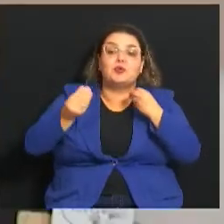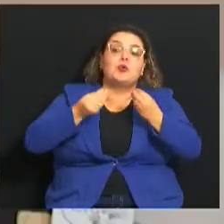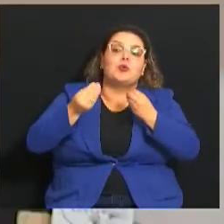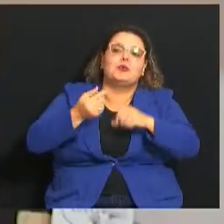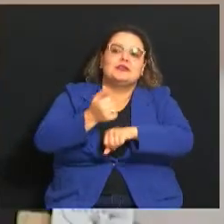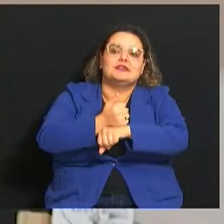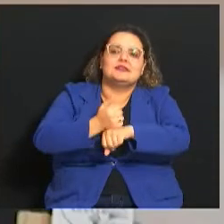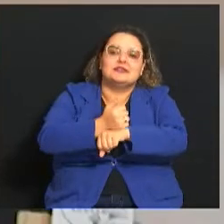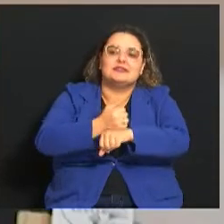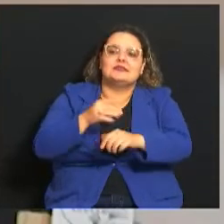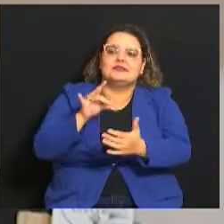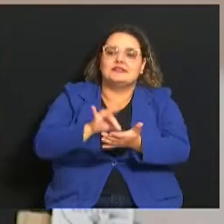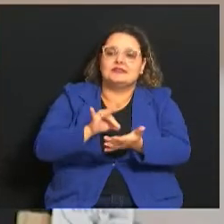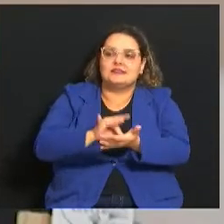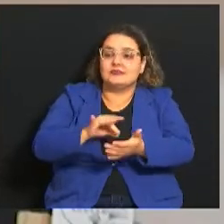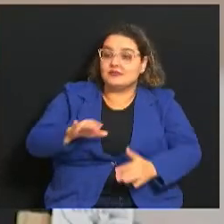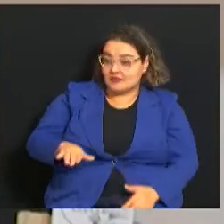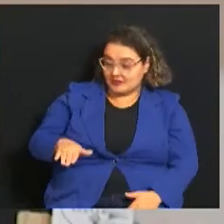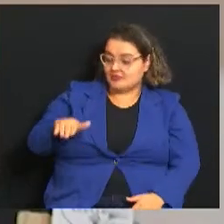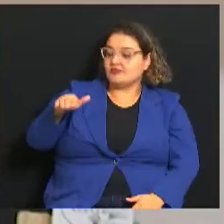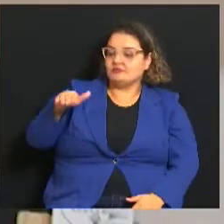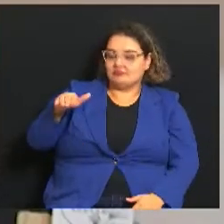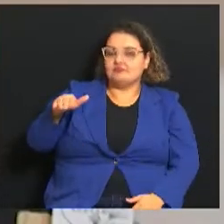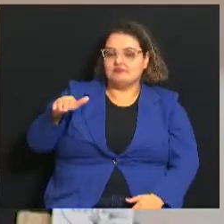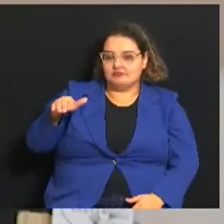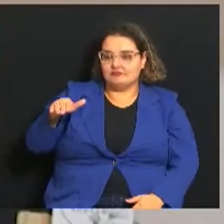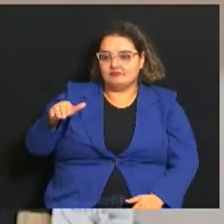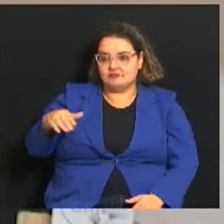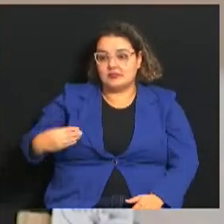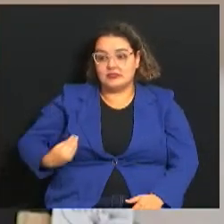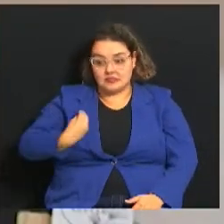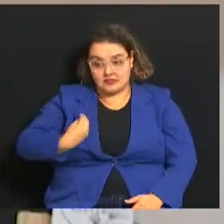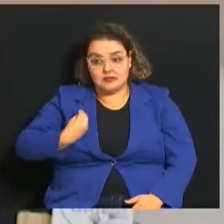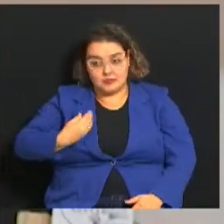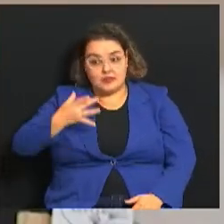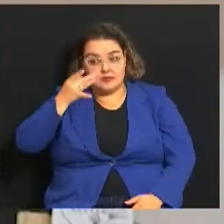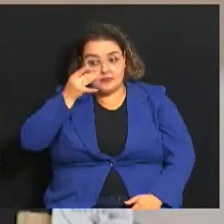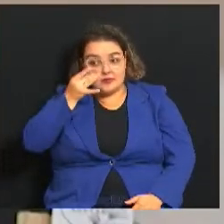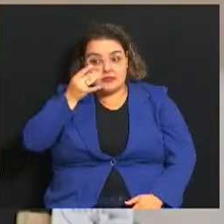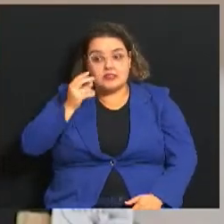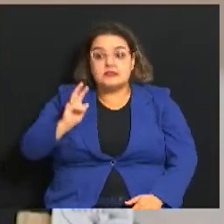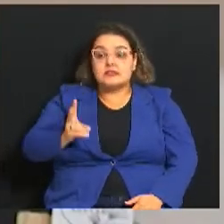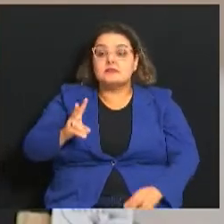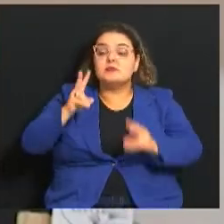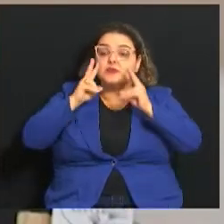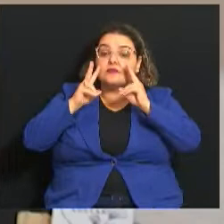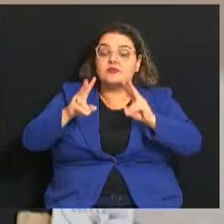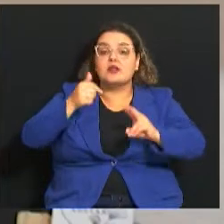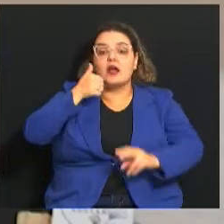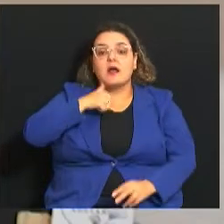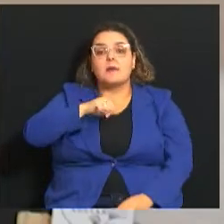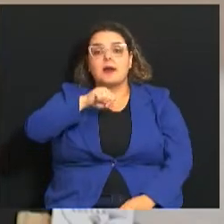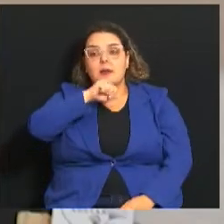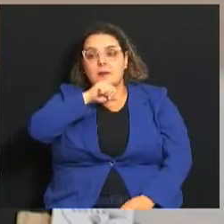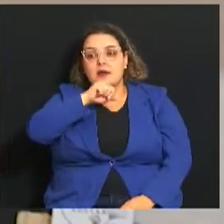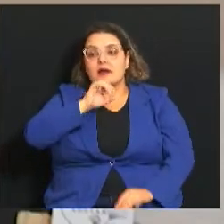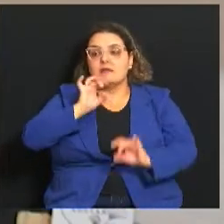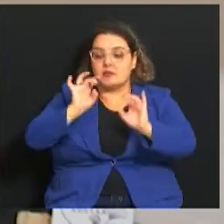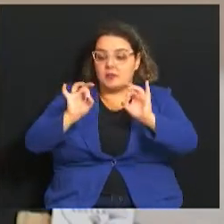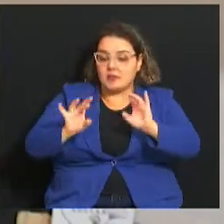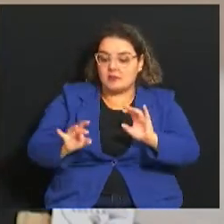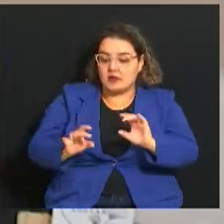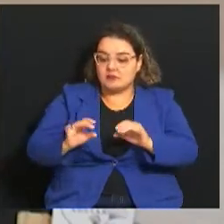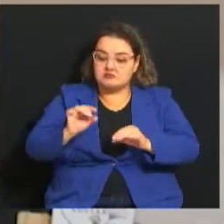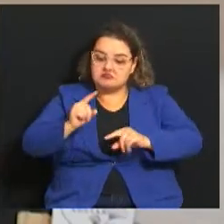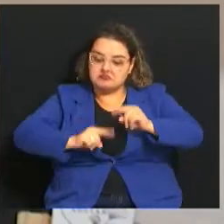Na verdade, desde criança, né, o artesanato sempre esteve muito presente na minha vida, porque eu sempre via minha mãe fazendo peças bordadas, peças à mão,